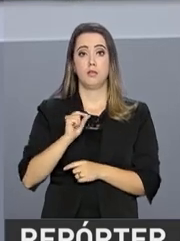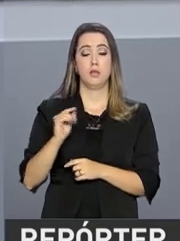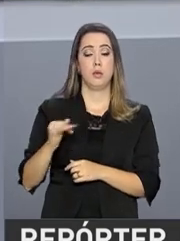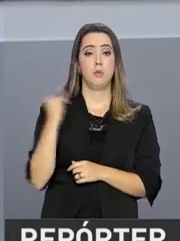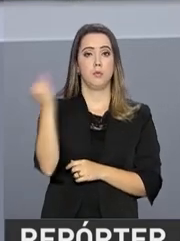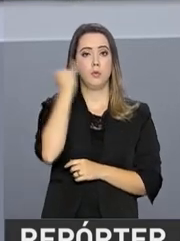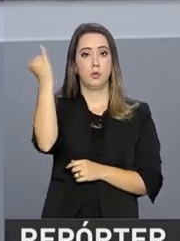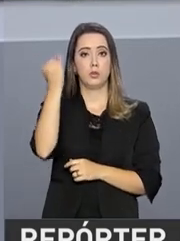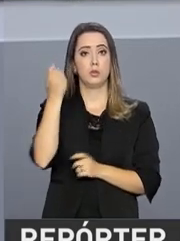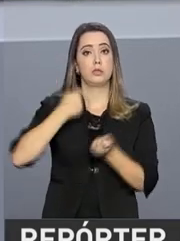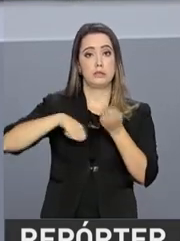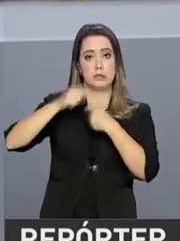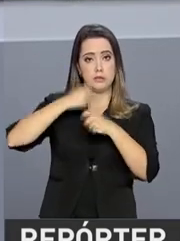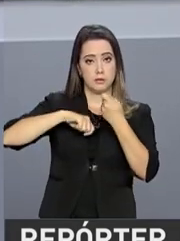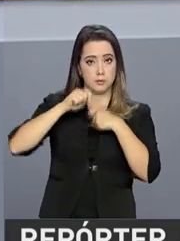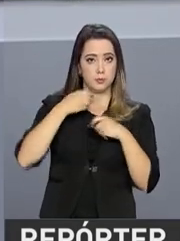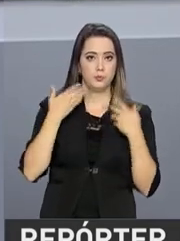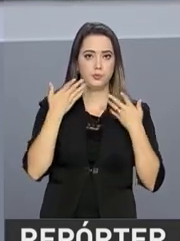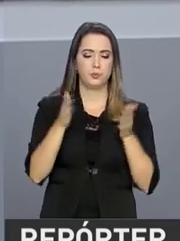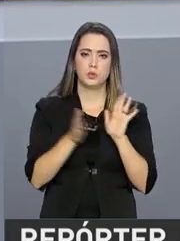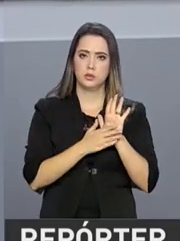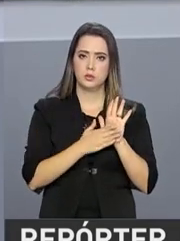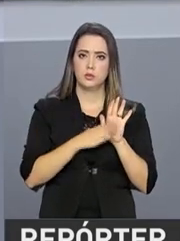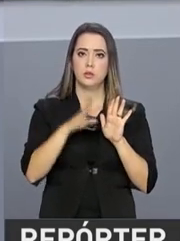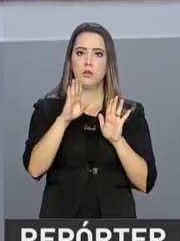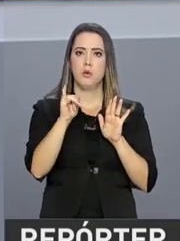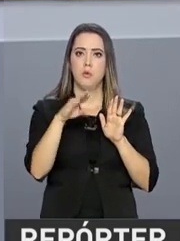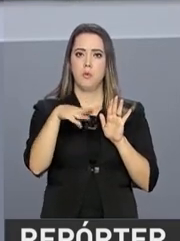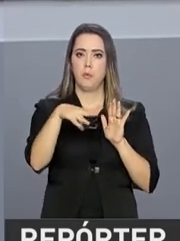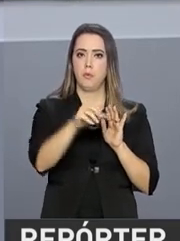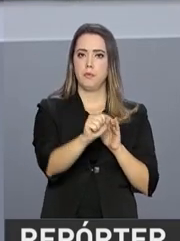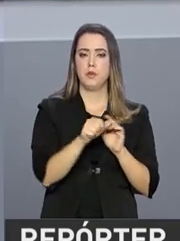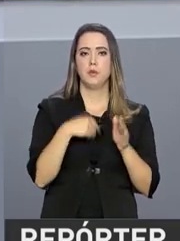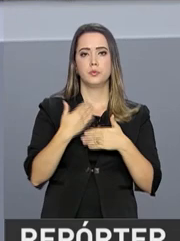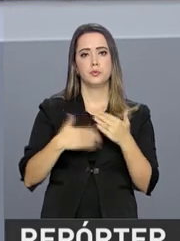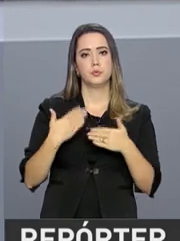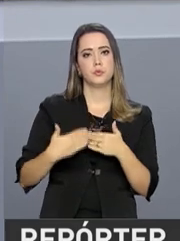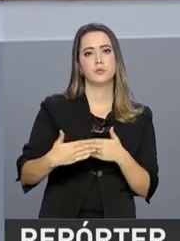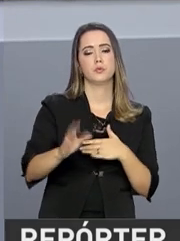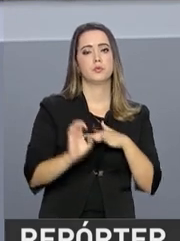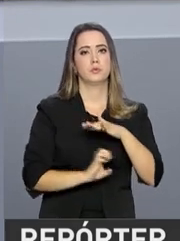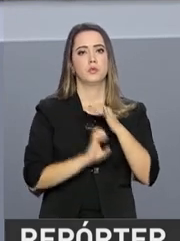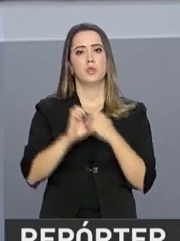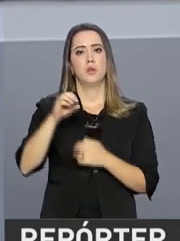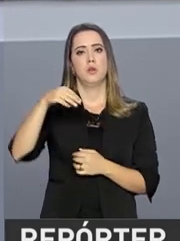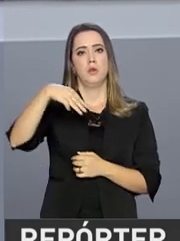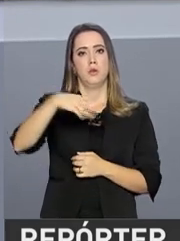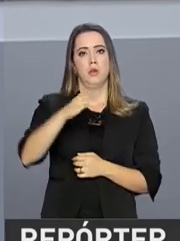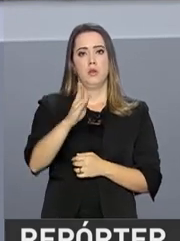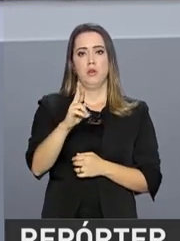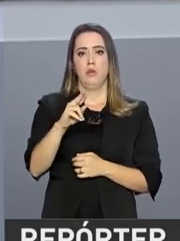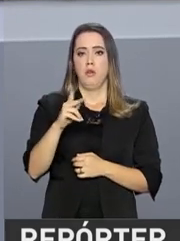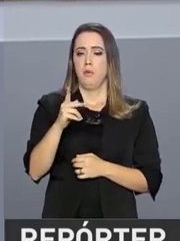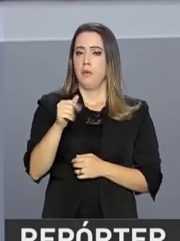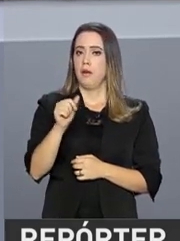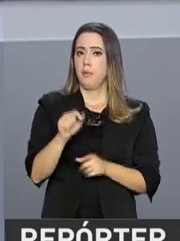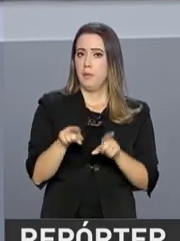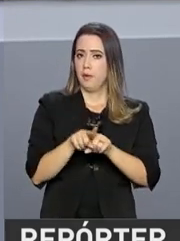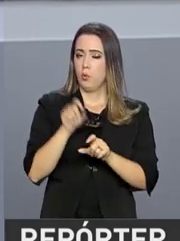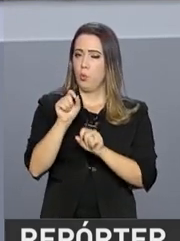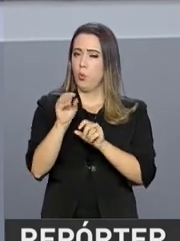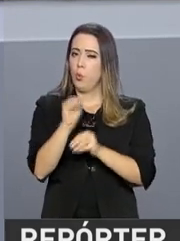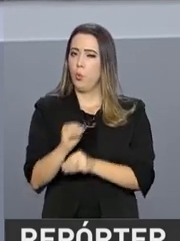na economia essa é a proposta do biomas projeto desenvolvido pela embrapa com a recuperação de áreas degradadas